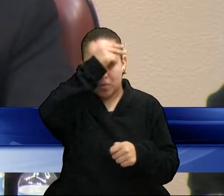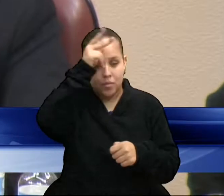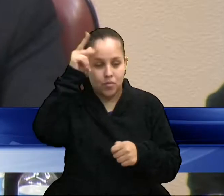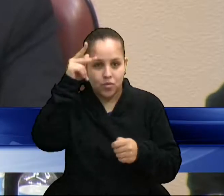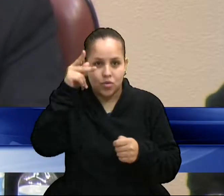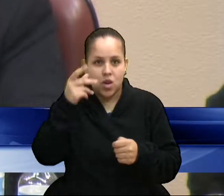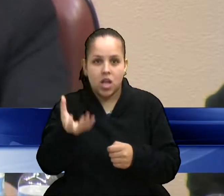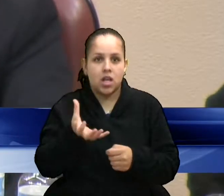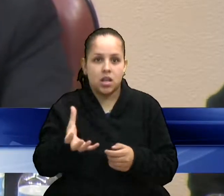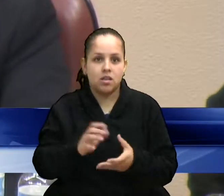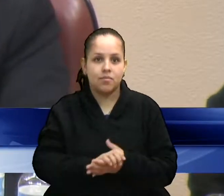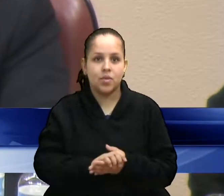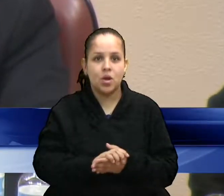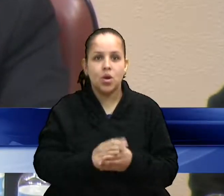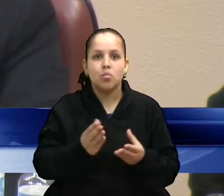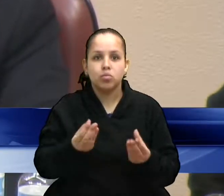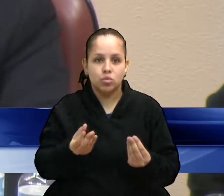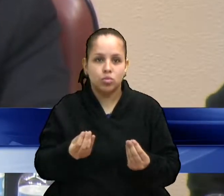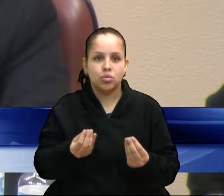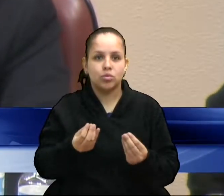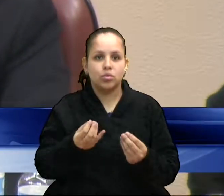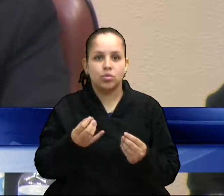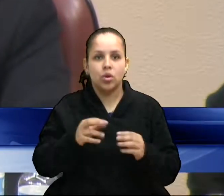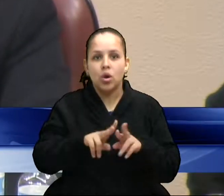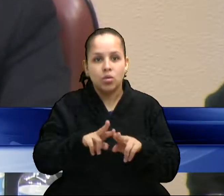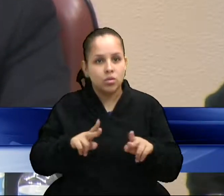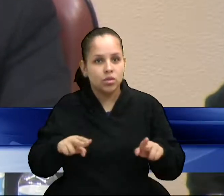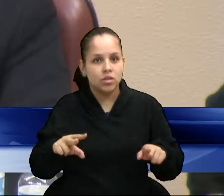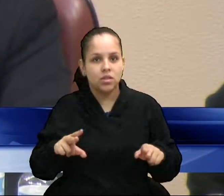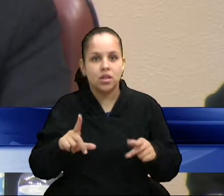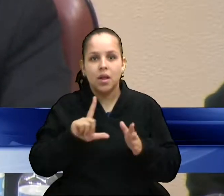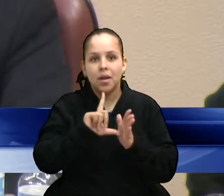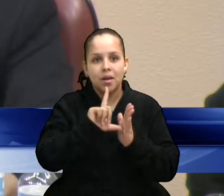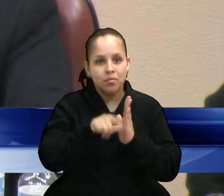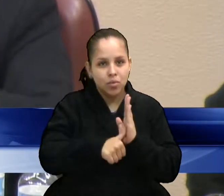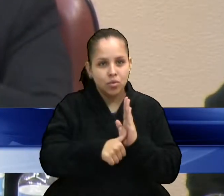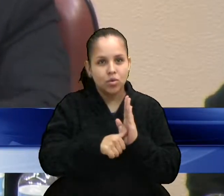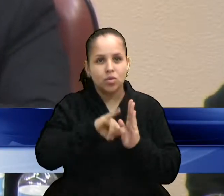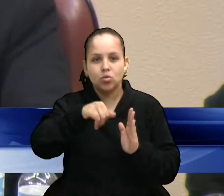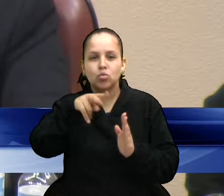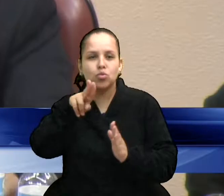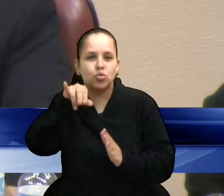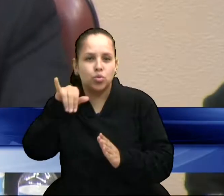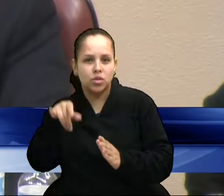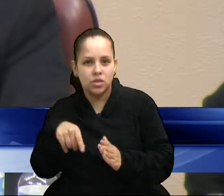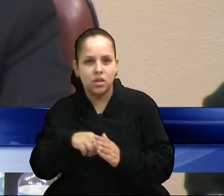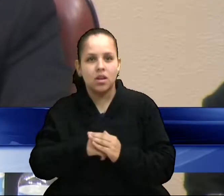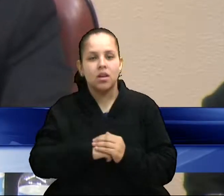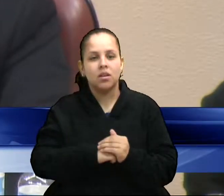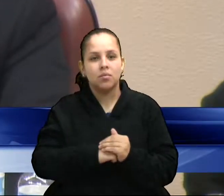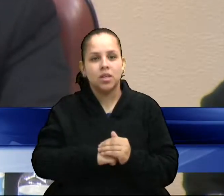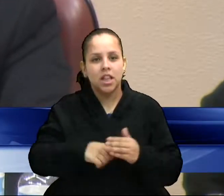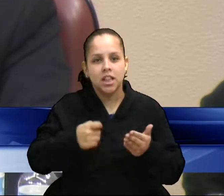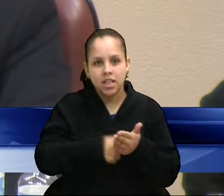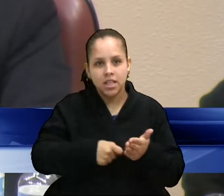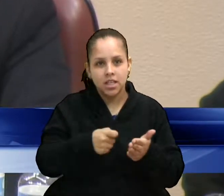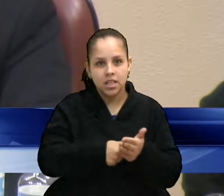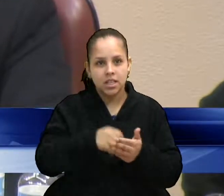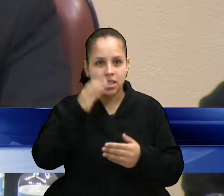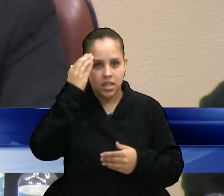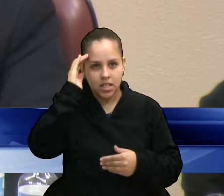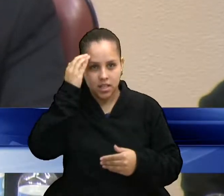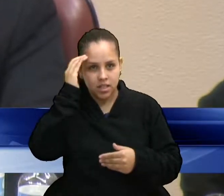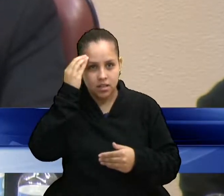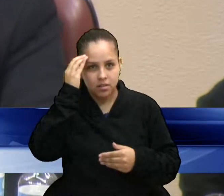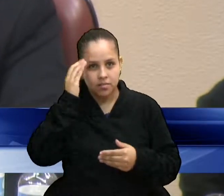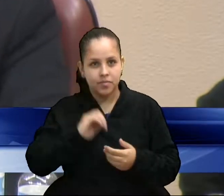muita coisa vai parar na justiça, né? Nós estamos preparados, né, para entrar na justiça se a gente entender,